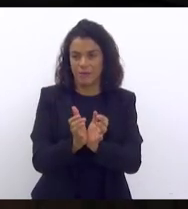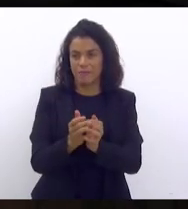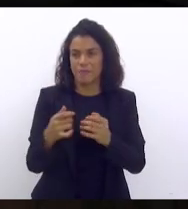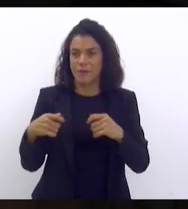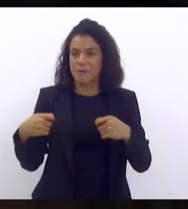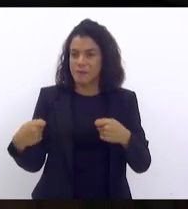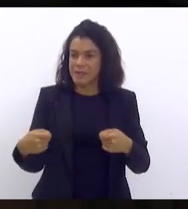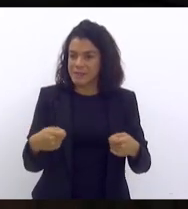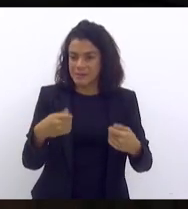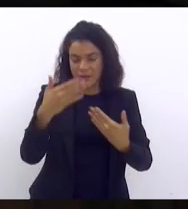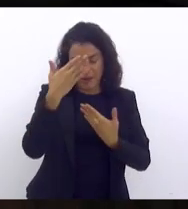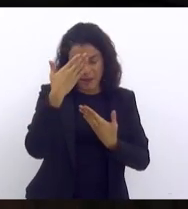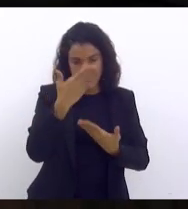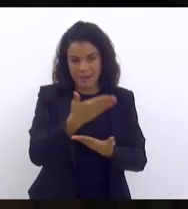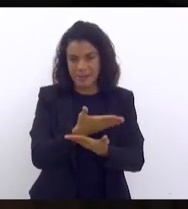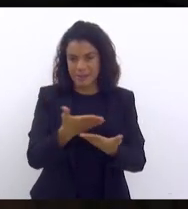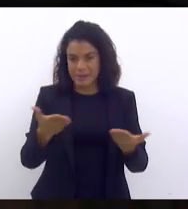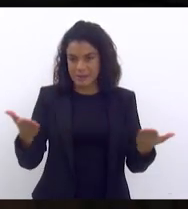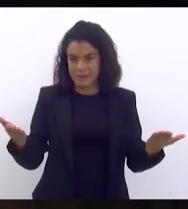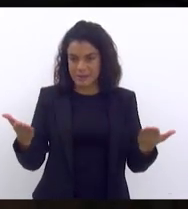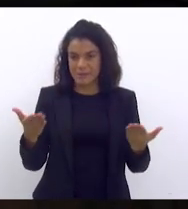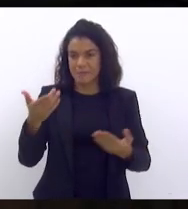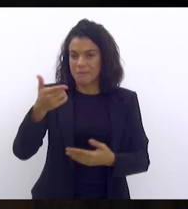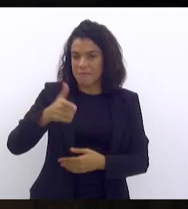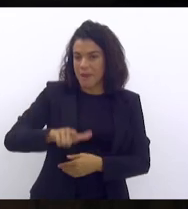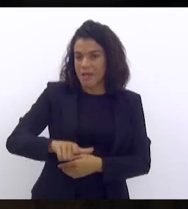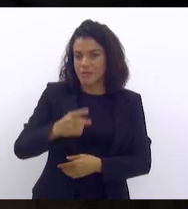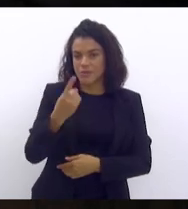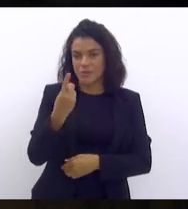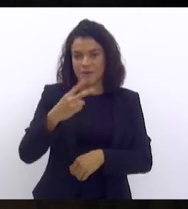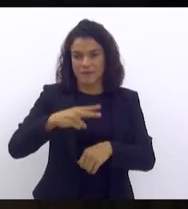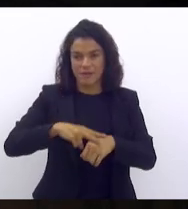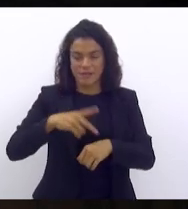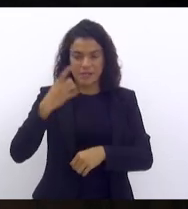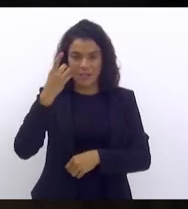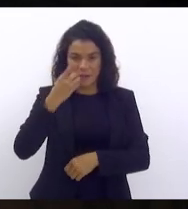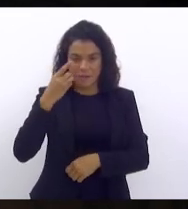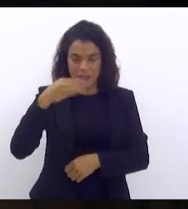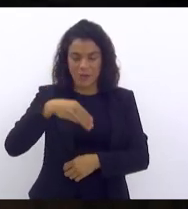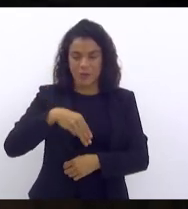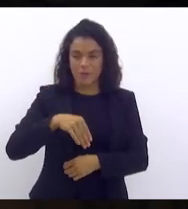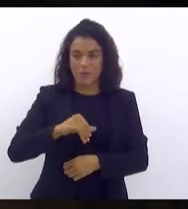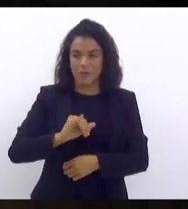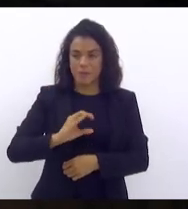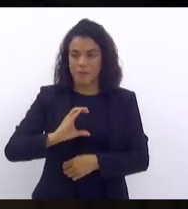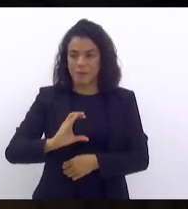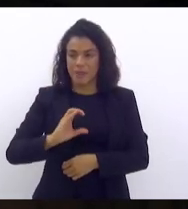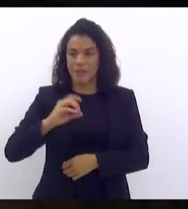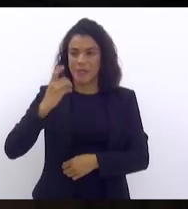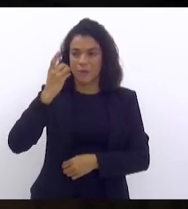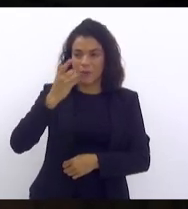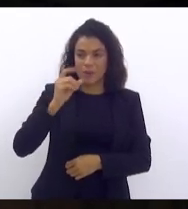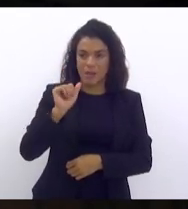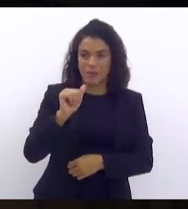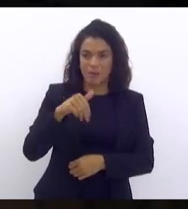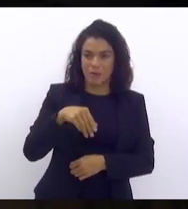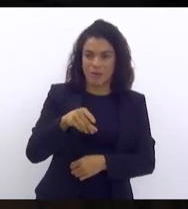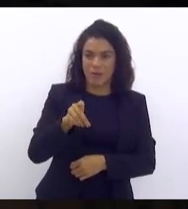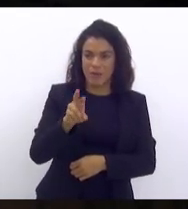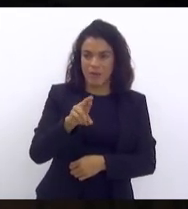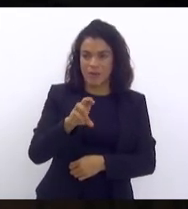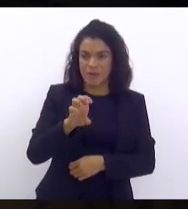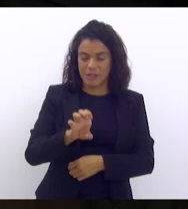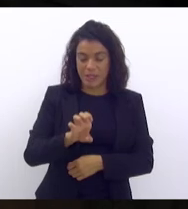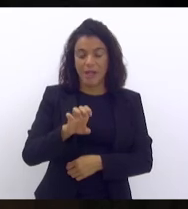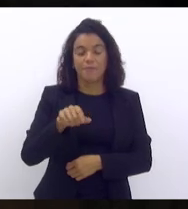Preciso agradecer, né, mais uma vez ao deputado Carlos Mink, ao deputado André Correia, Carlos Mink, presidente